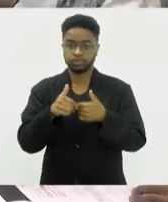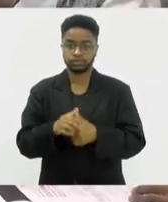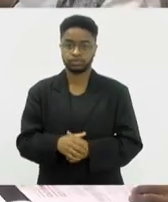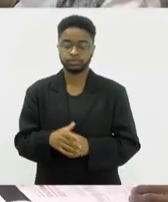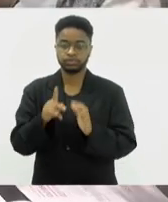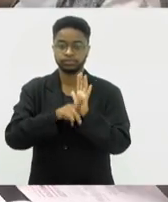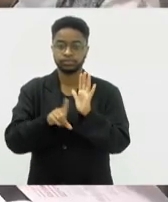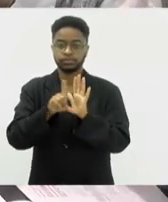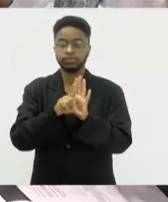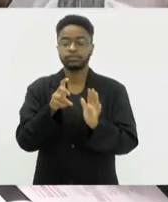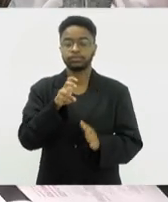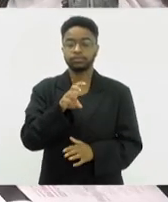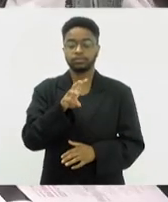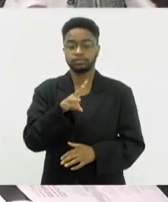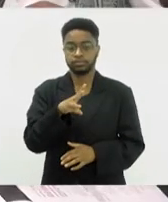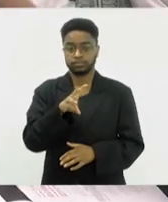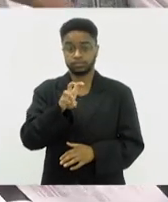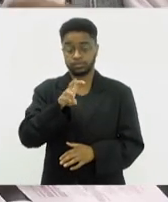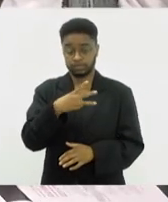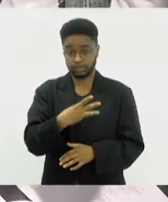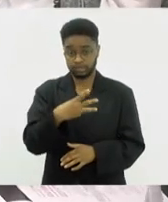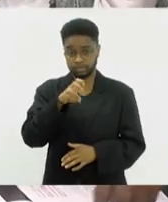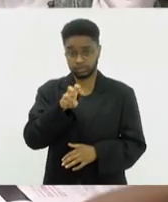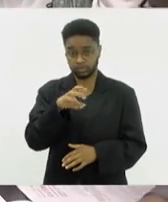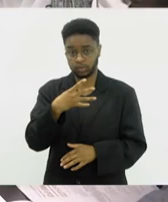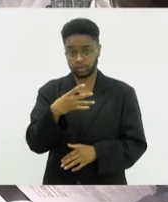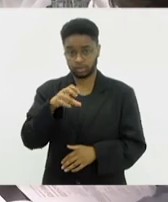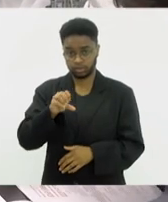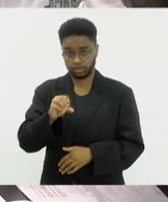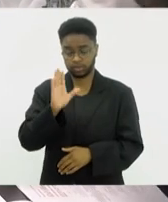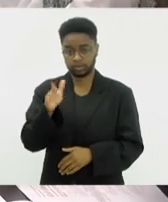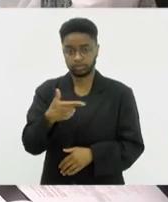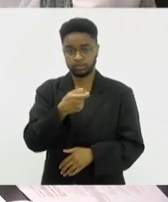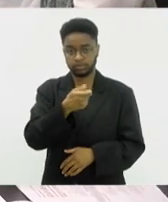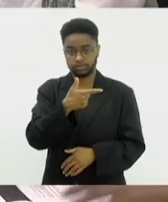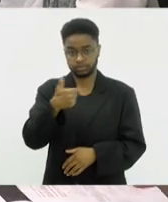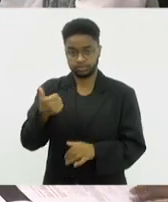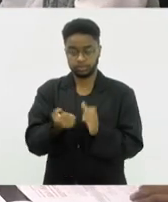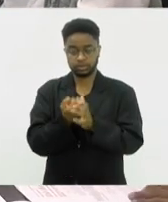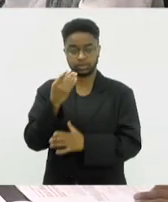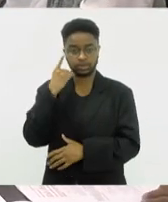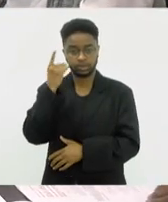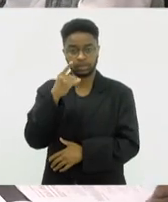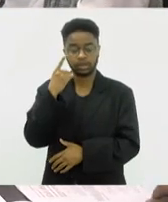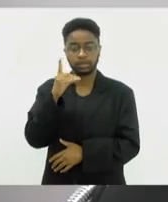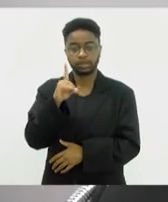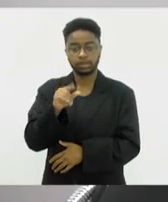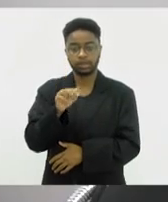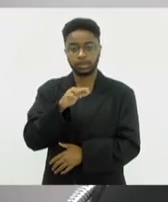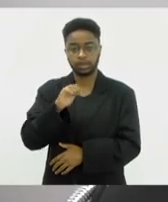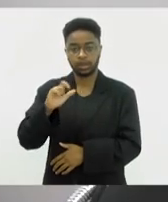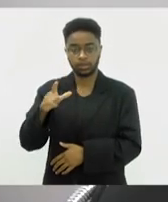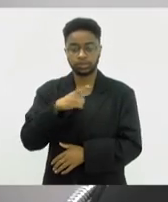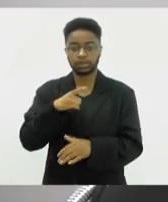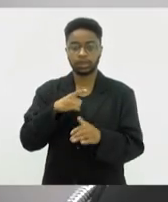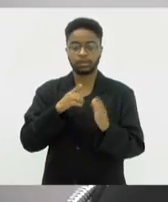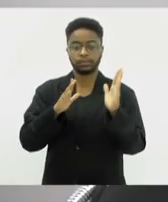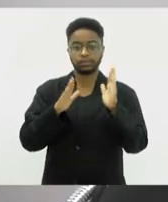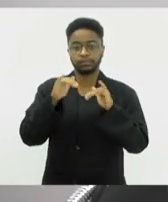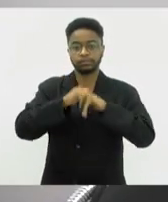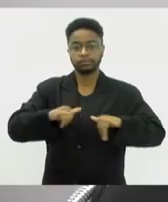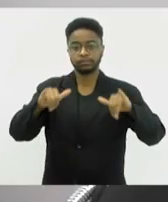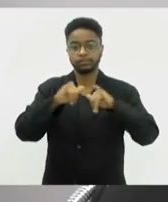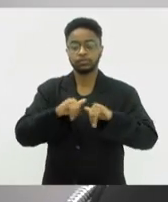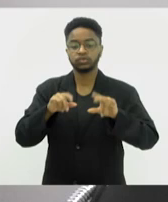Projeto de lei 3549/21, do deputado Liberon, institui a campanha de conscientização sobre brincadeiras